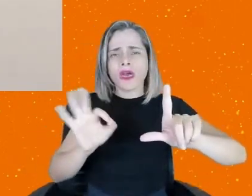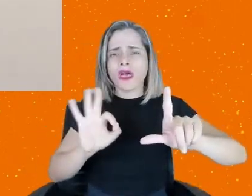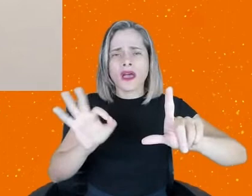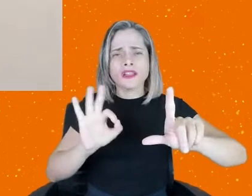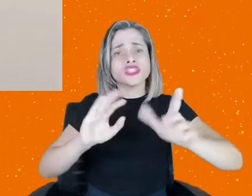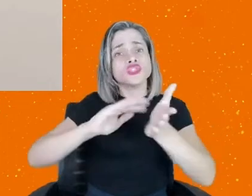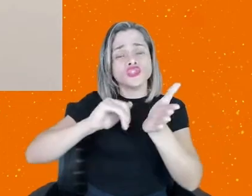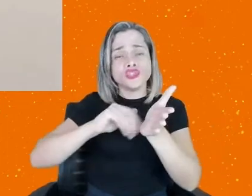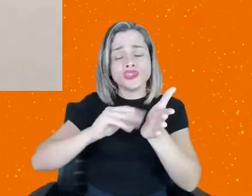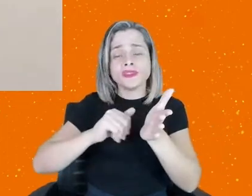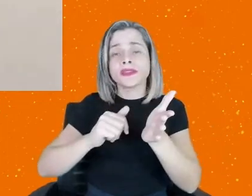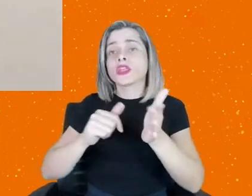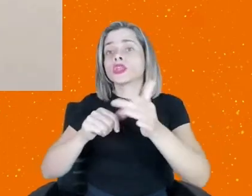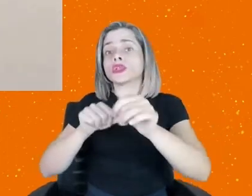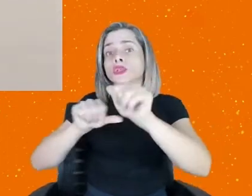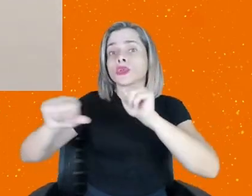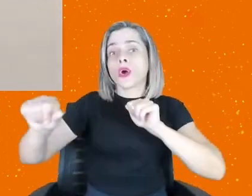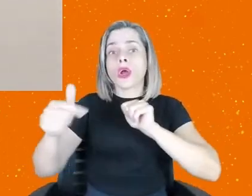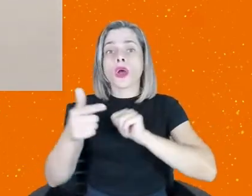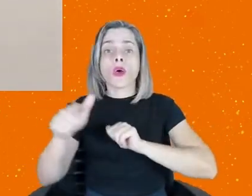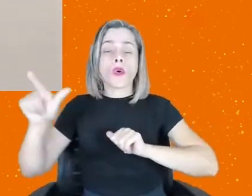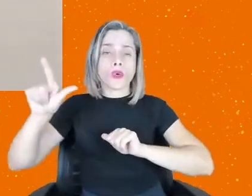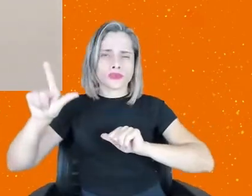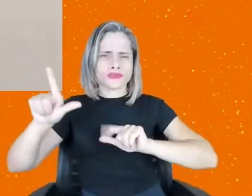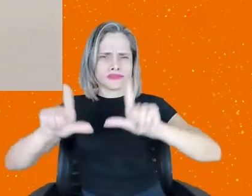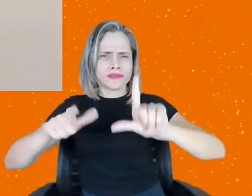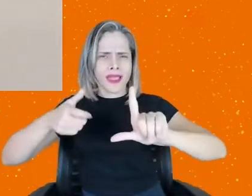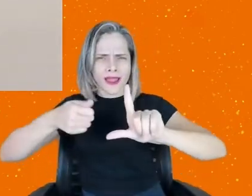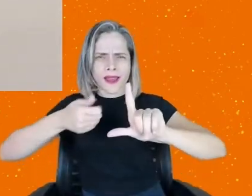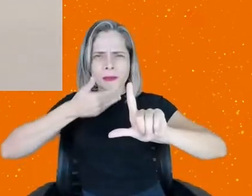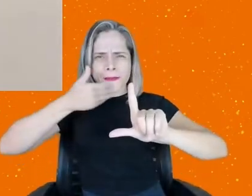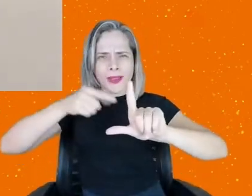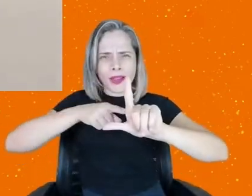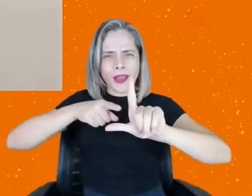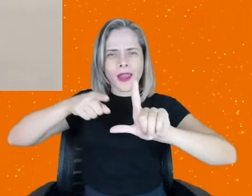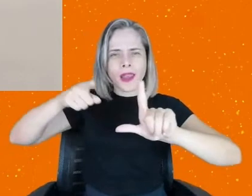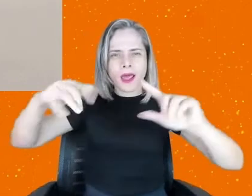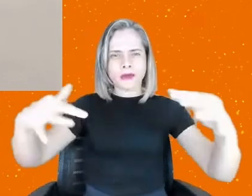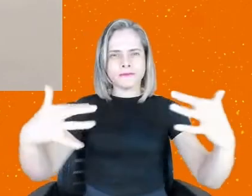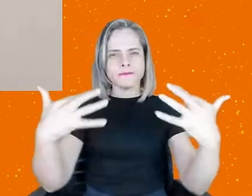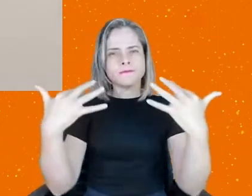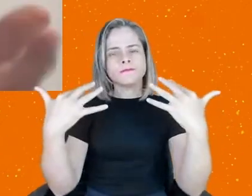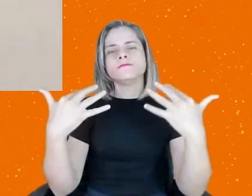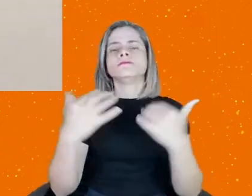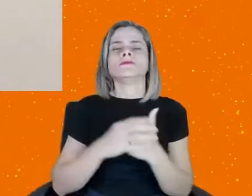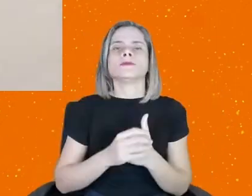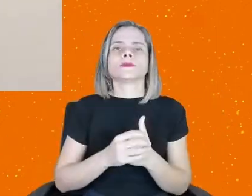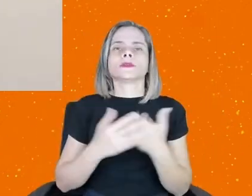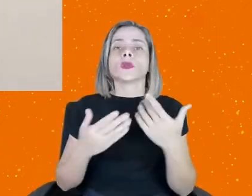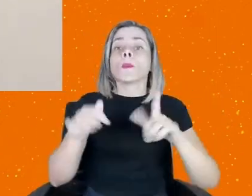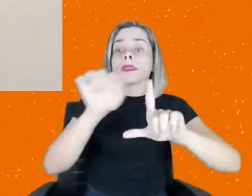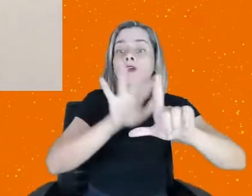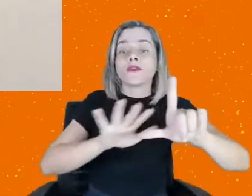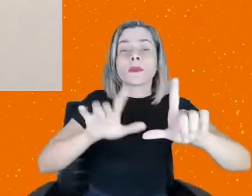melhor é outro o dono da plataforma vai indicar para esse dom de conteúdo Olha